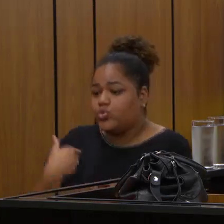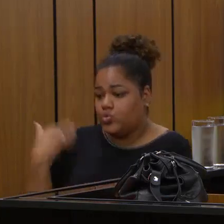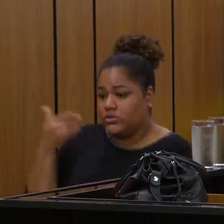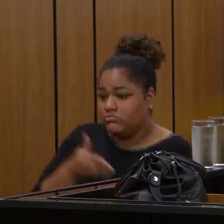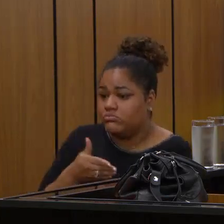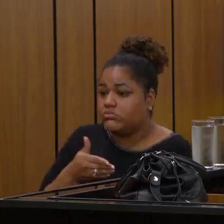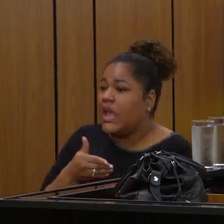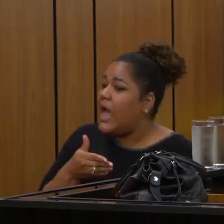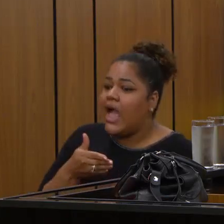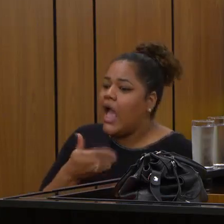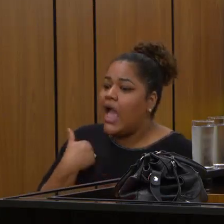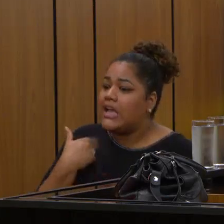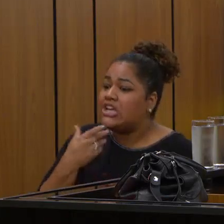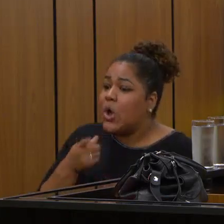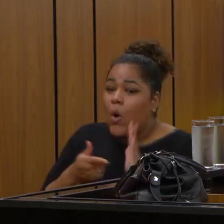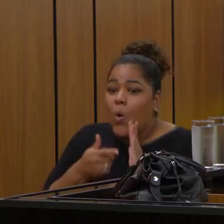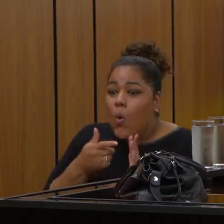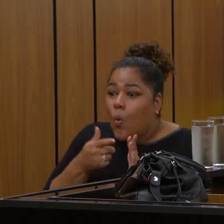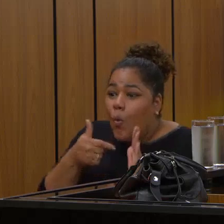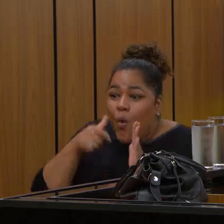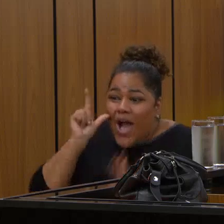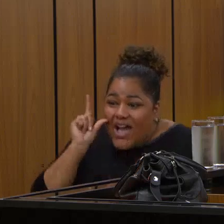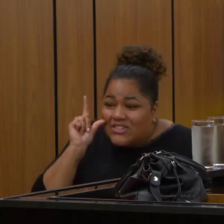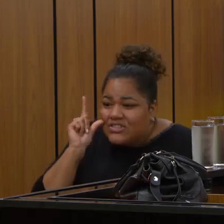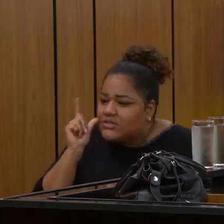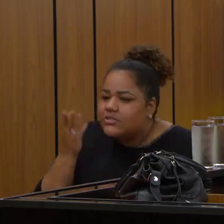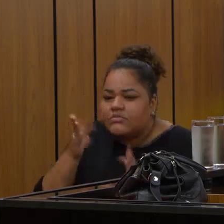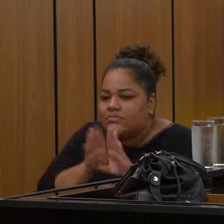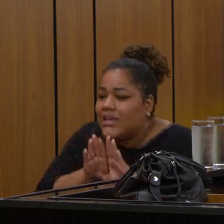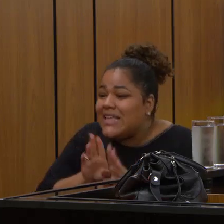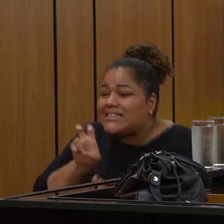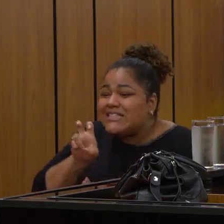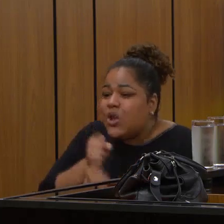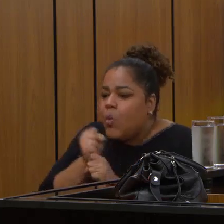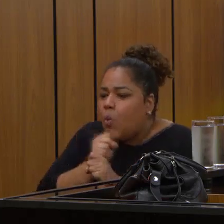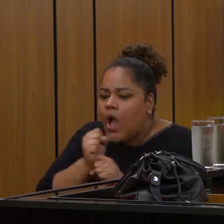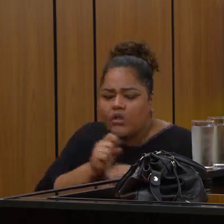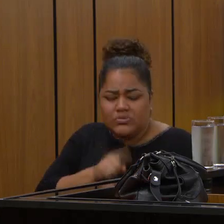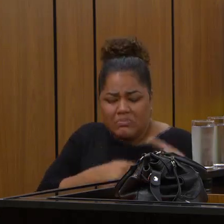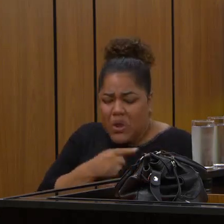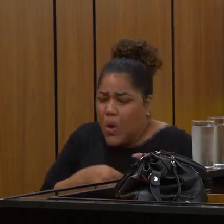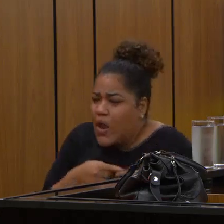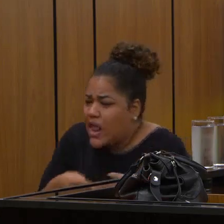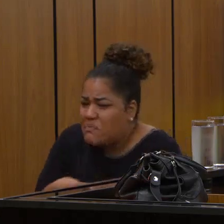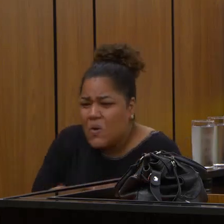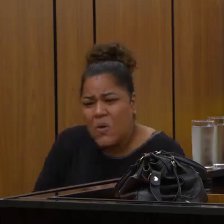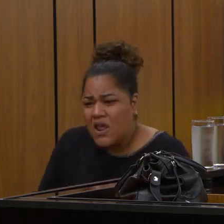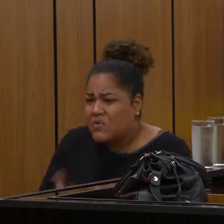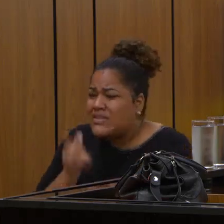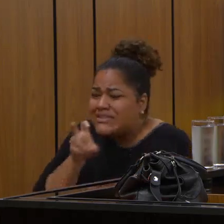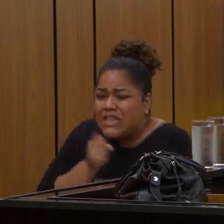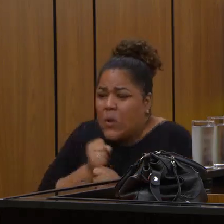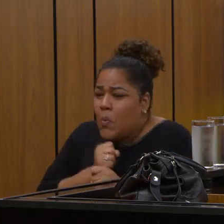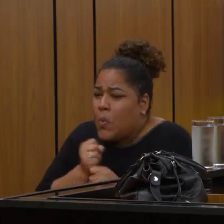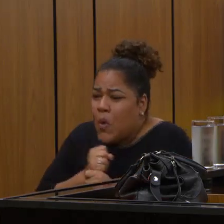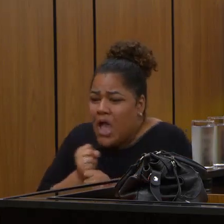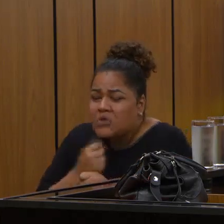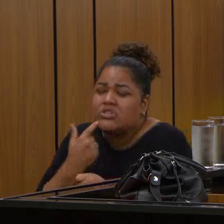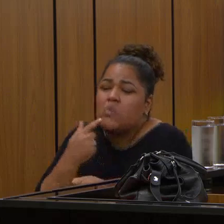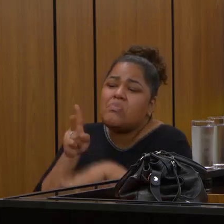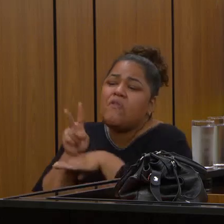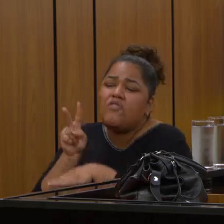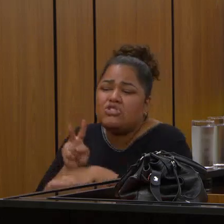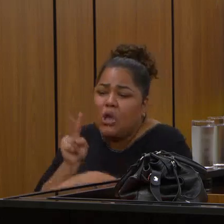Enrolados cinco anos eu fiquei 5 anos sem viver cinco anos com provisório machucando minha